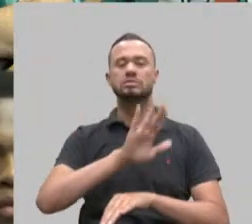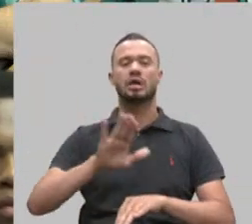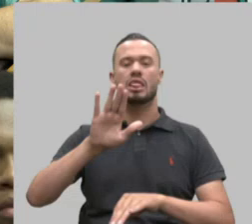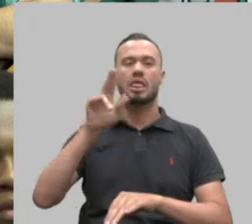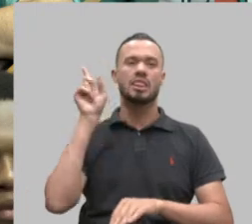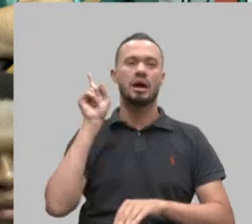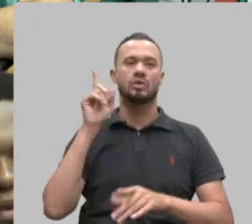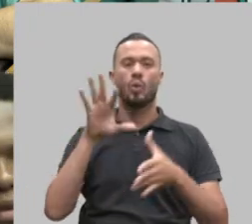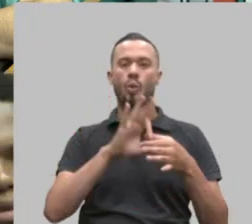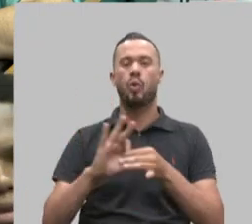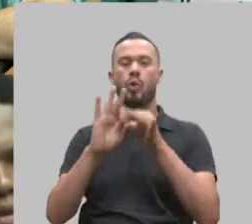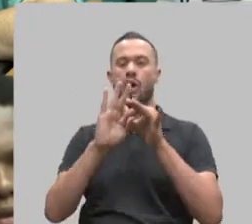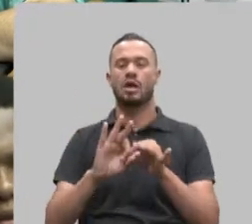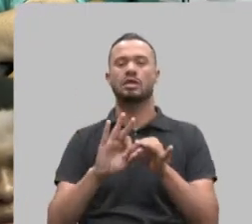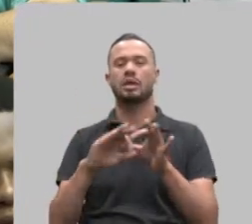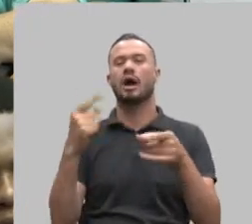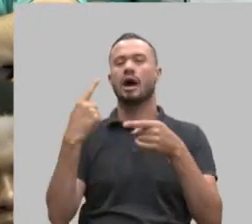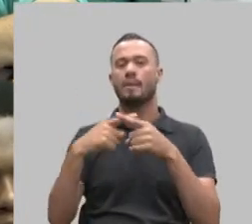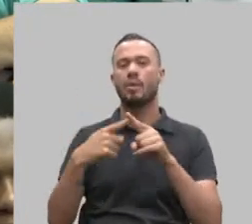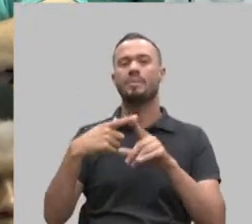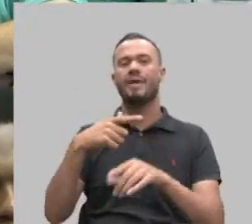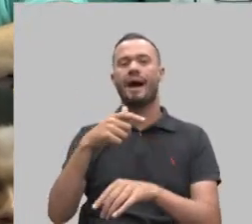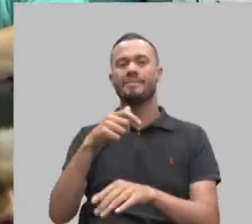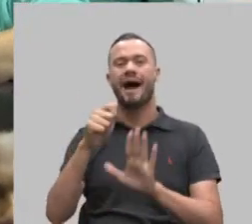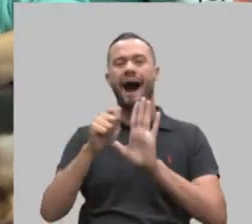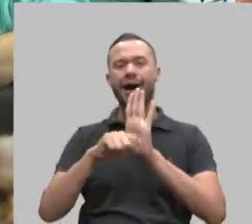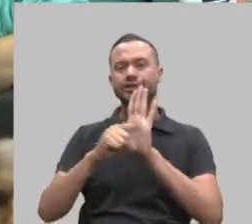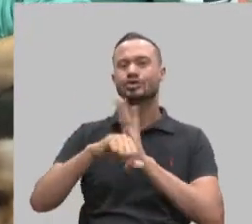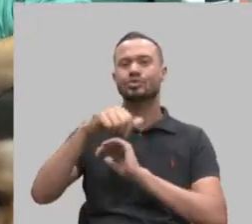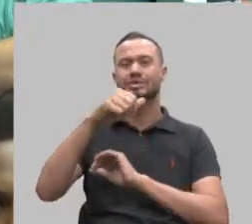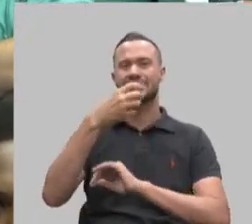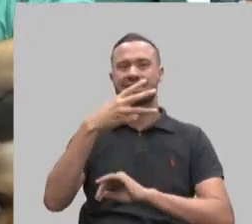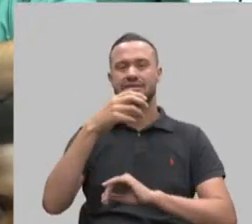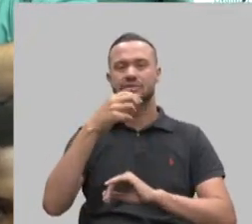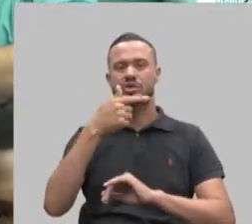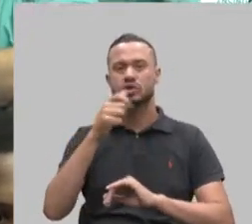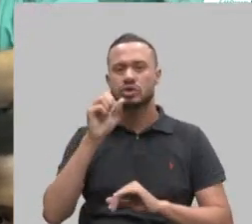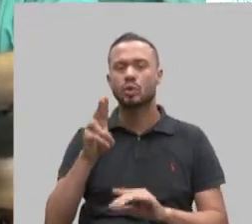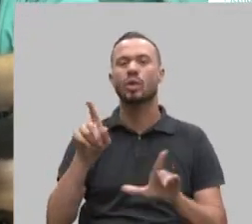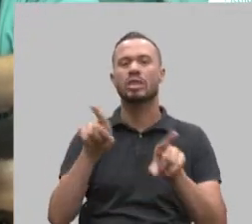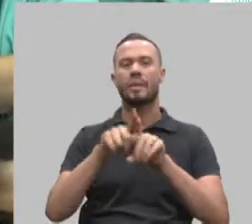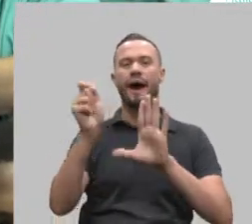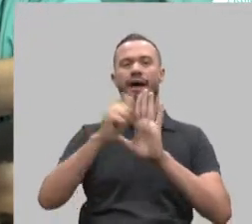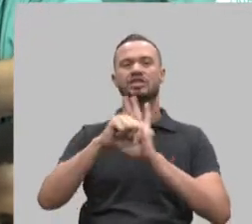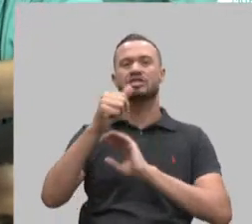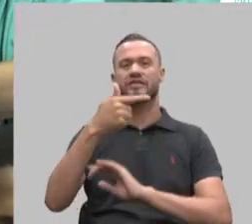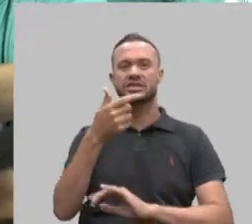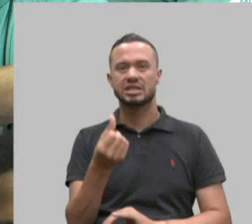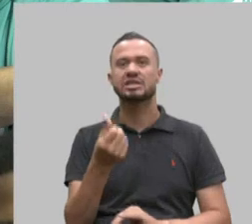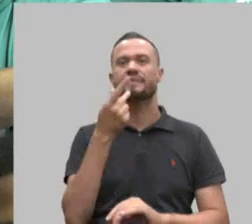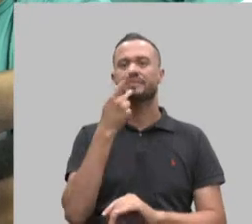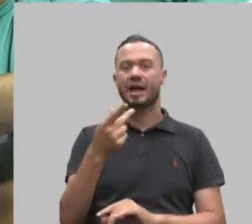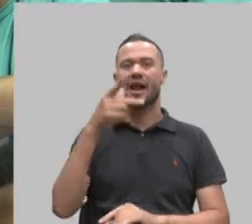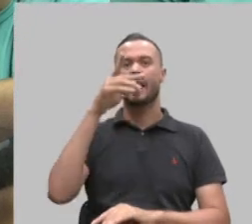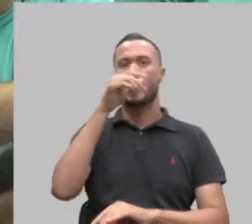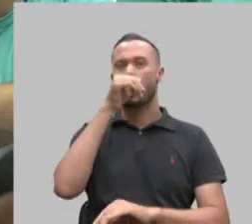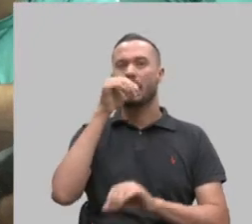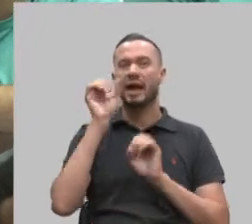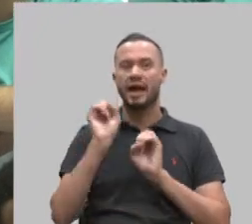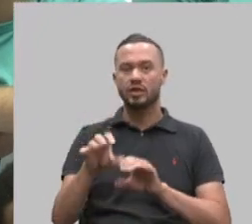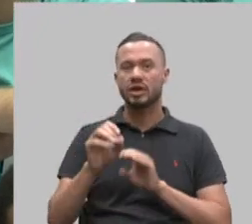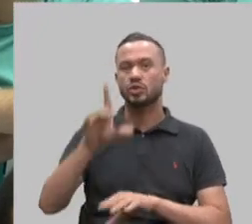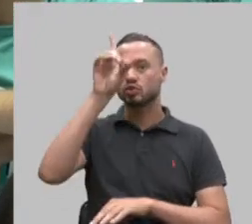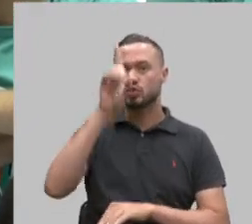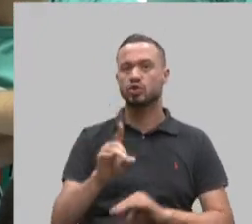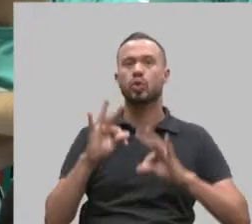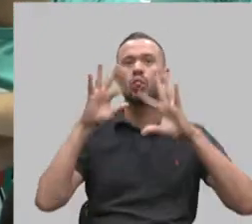respectivamente nos artigos 205 e artigo 26 decretam que a educação é um direito de todos e é um